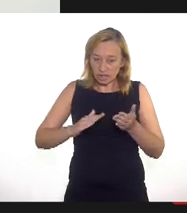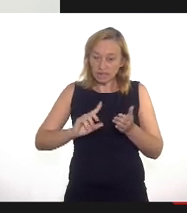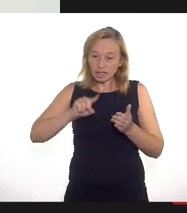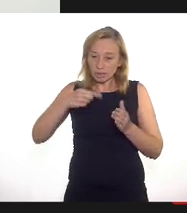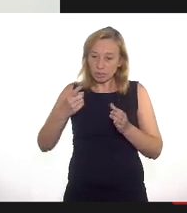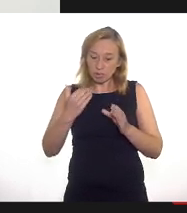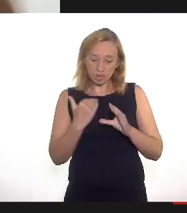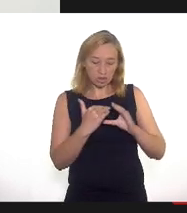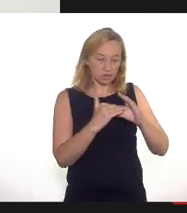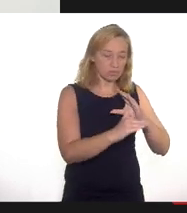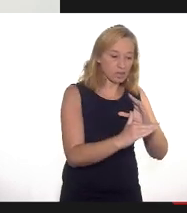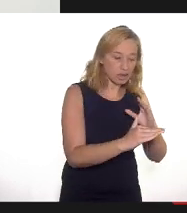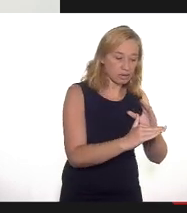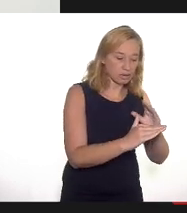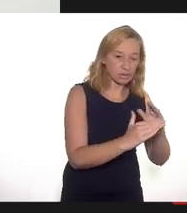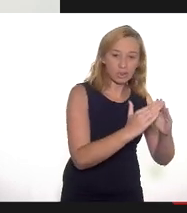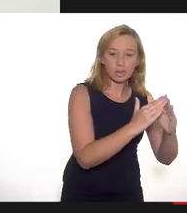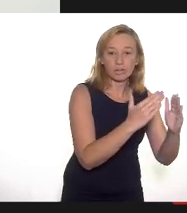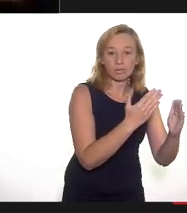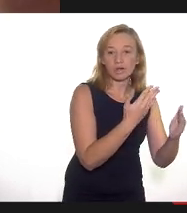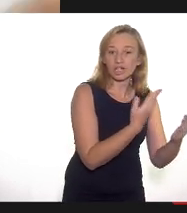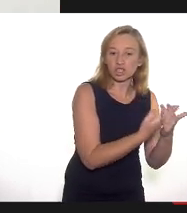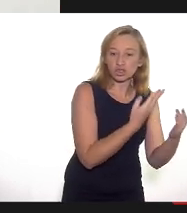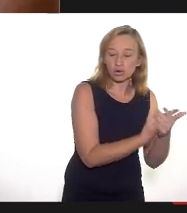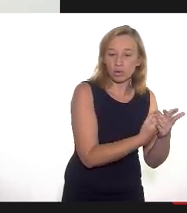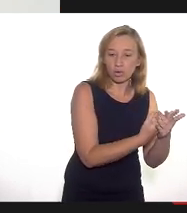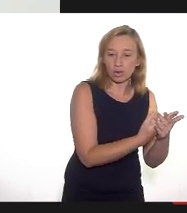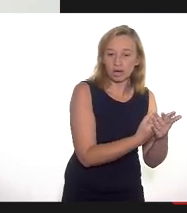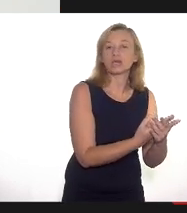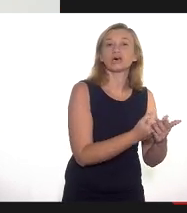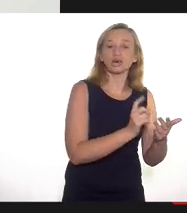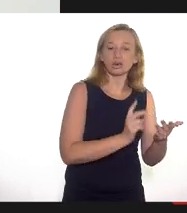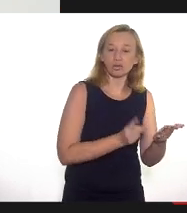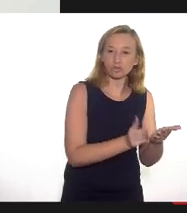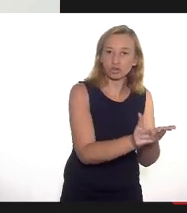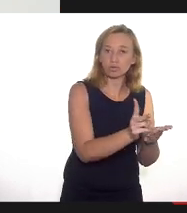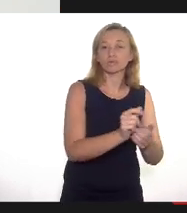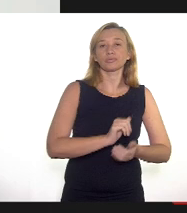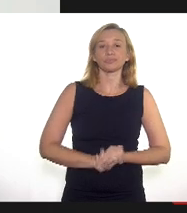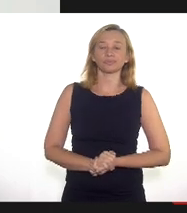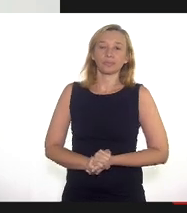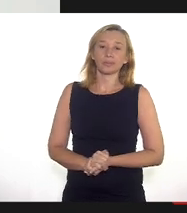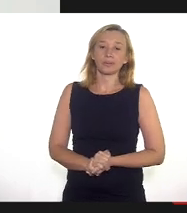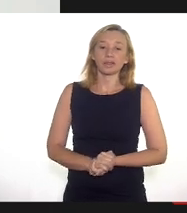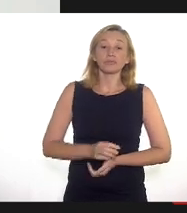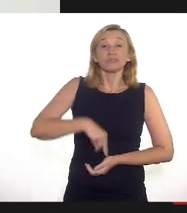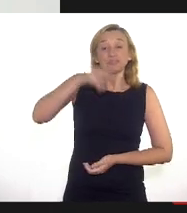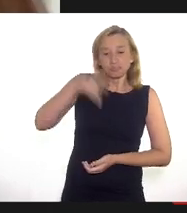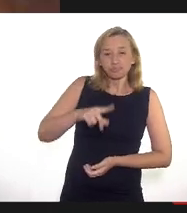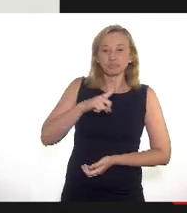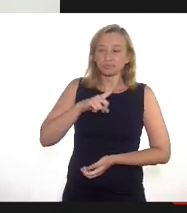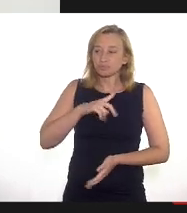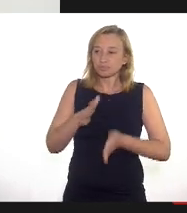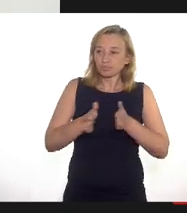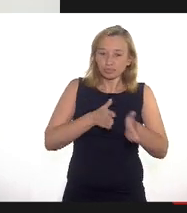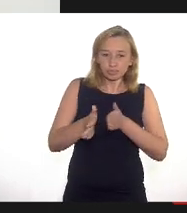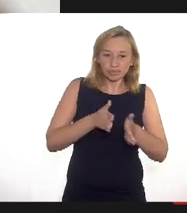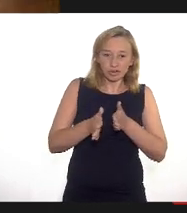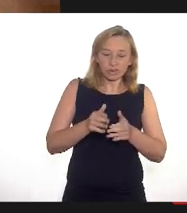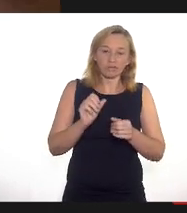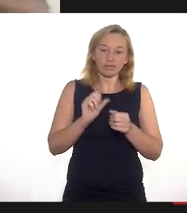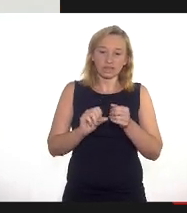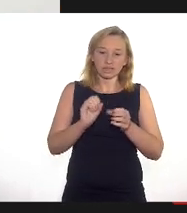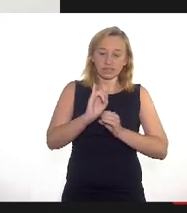processar aquilo e fazer de forma cíclica uma nova remessa de material. E quem tinha acesso fazia isso de forma remota.